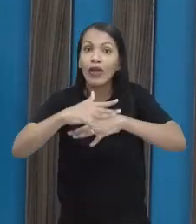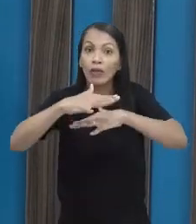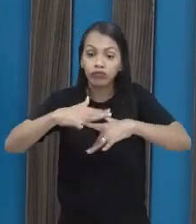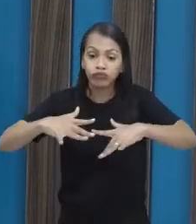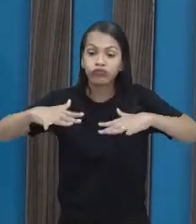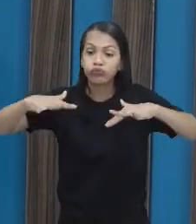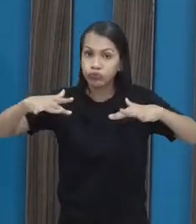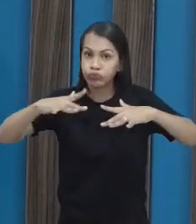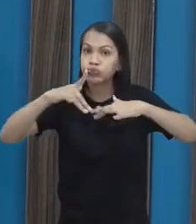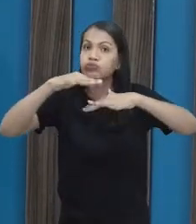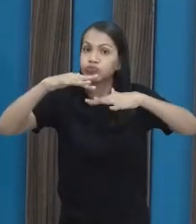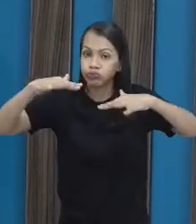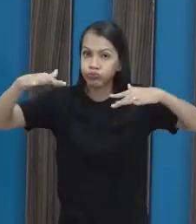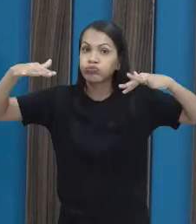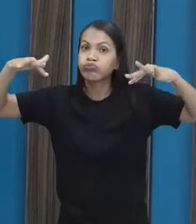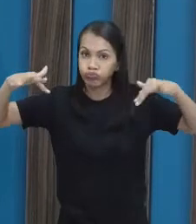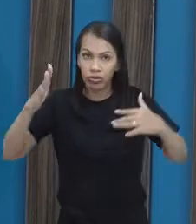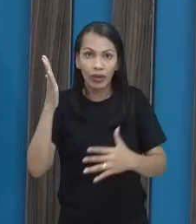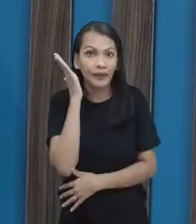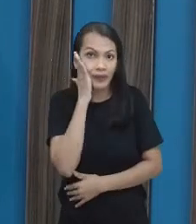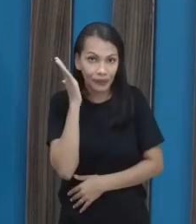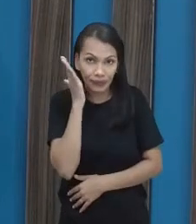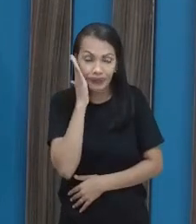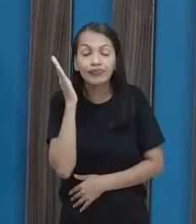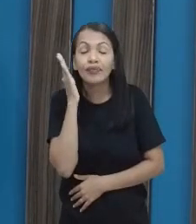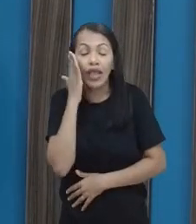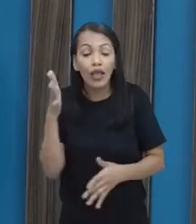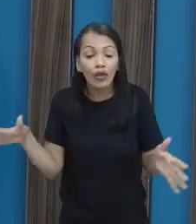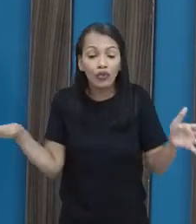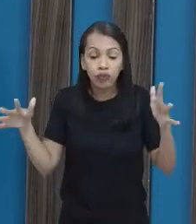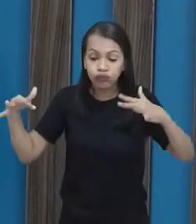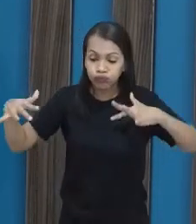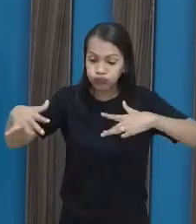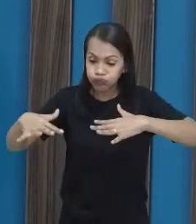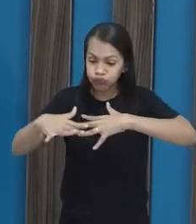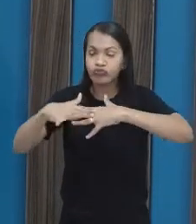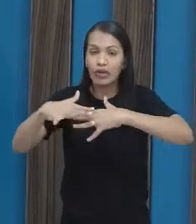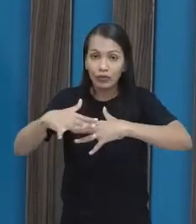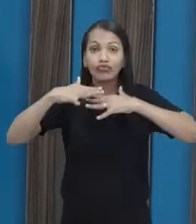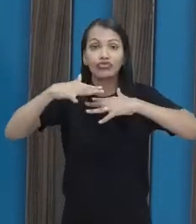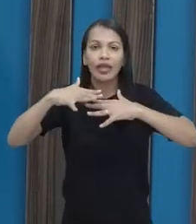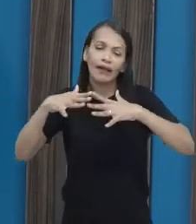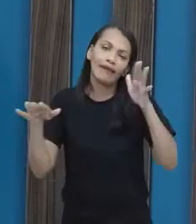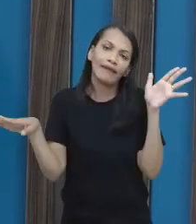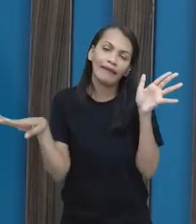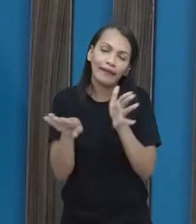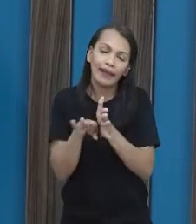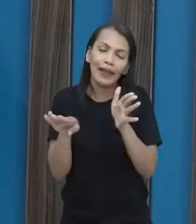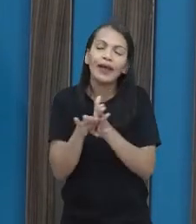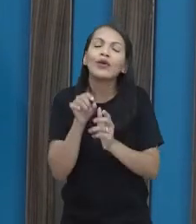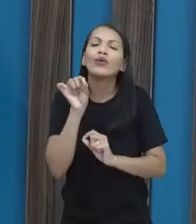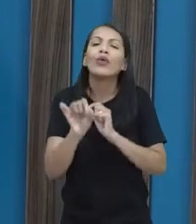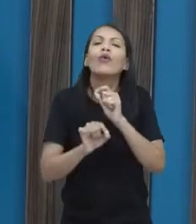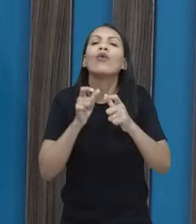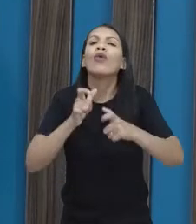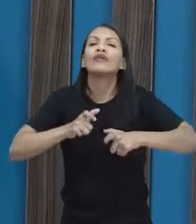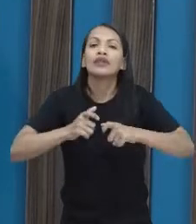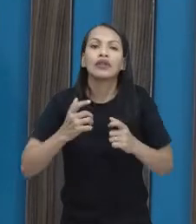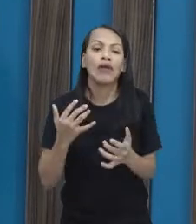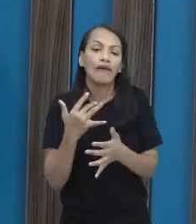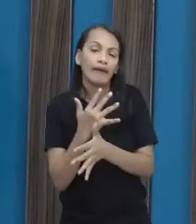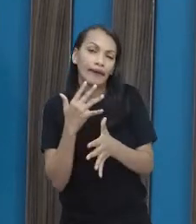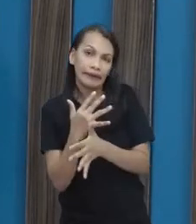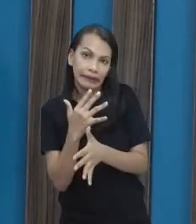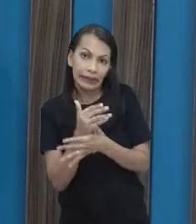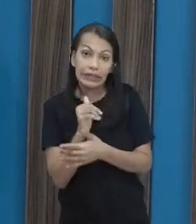vezes a gente esquece que lá tem água doce. Exato. E misturada com água salgada, ela vai tornar ali salgada também. Exato. E esse processo,